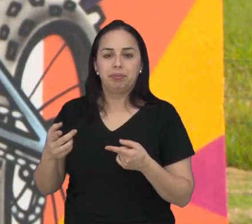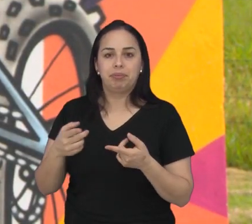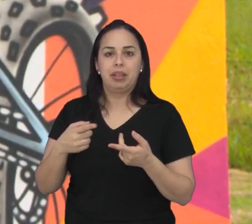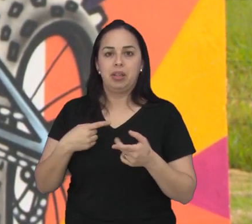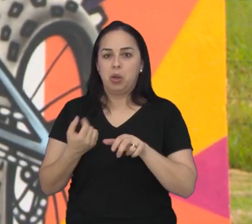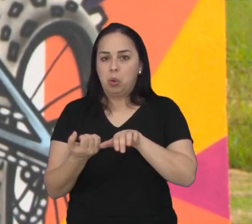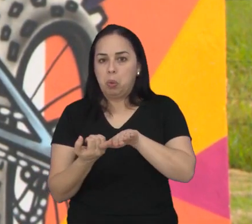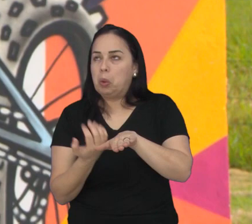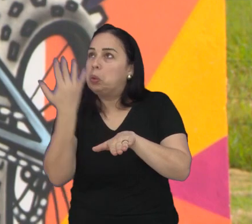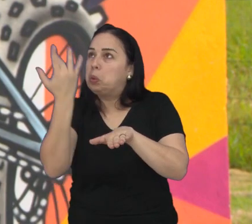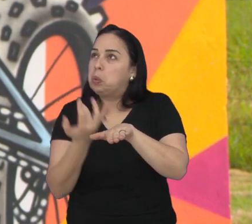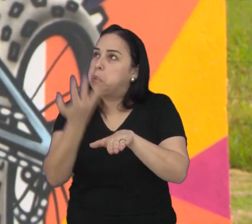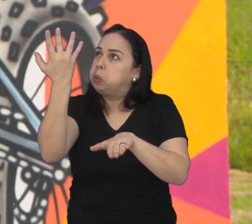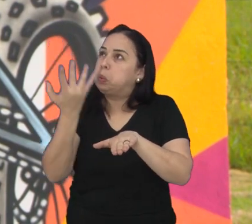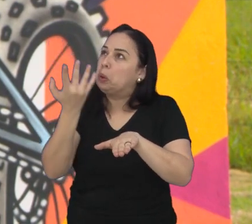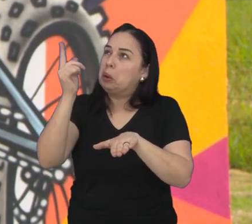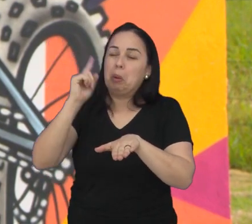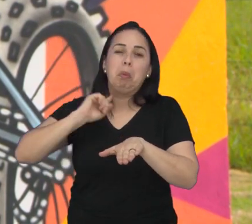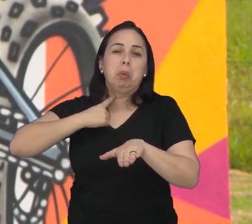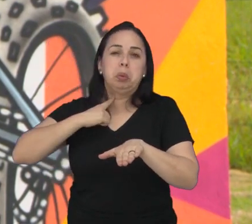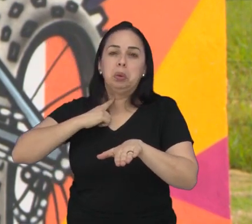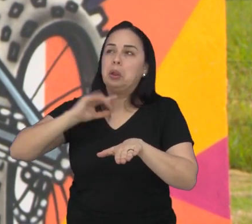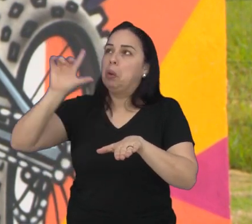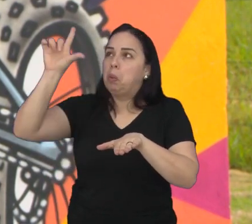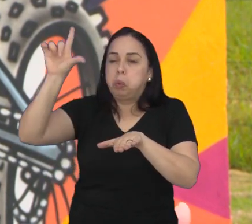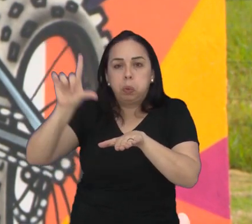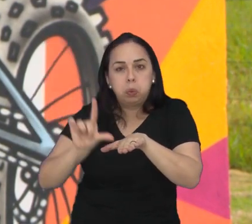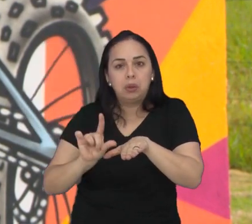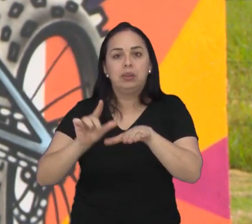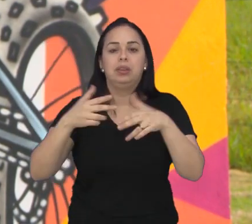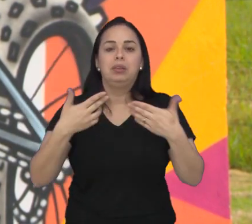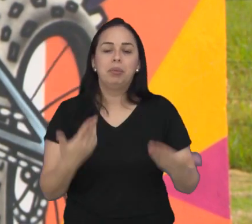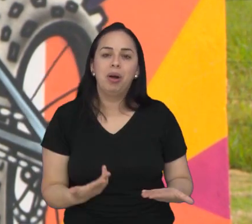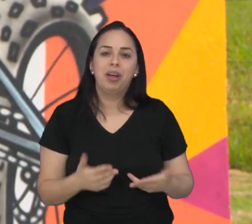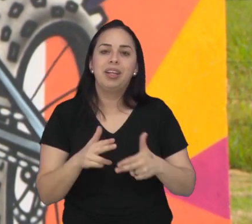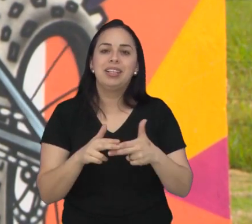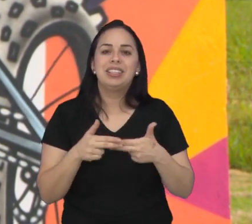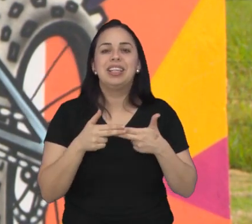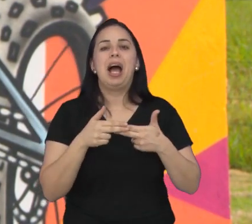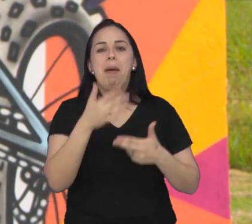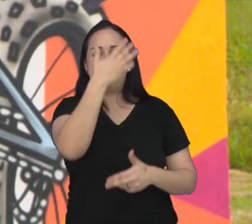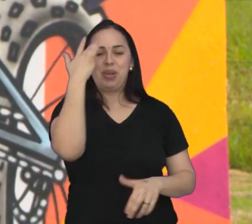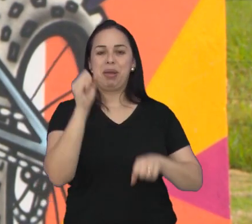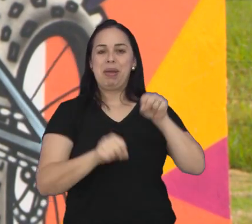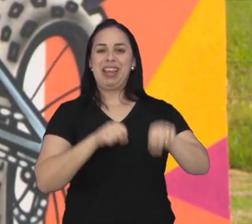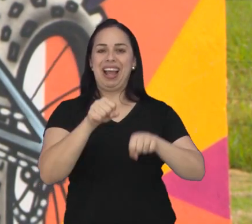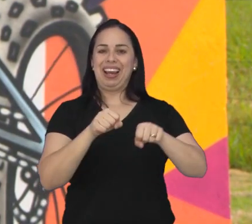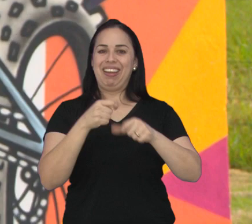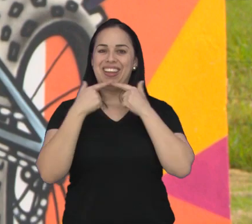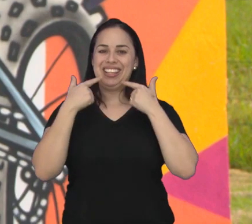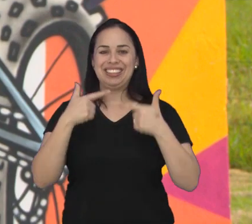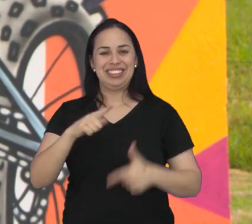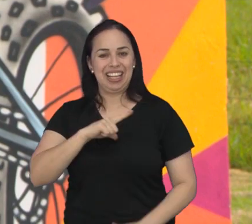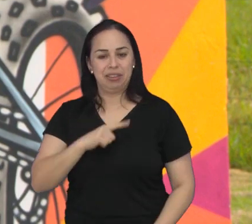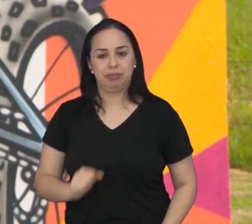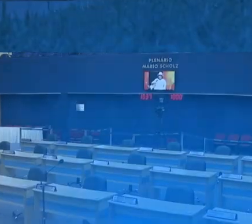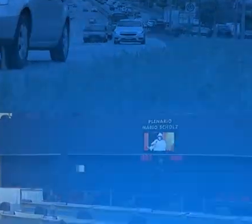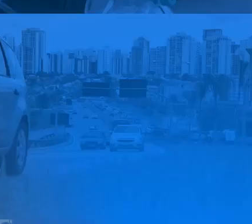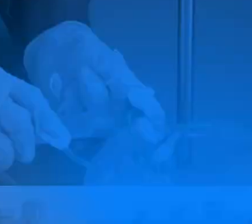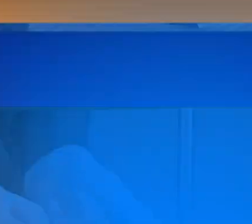carbono n atmosfera e Poxa vida eu acho que Como diz um amigo meu quem pedala é mais